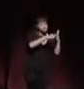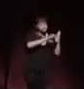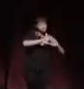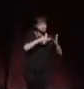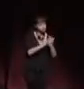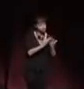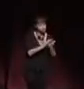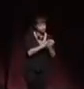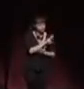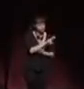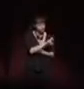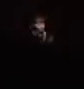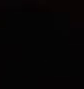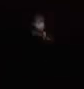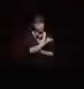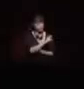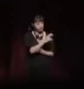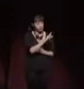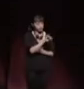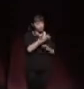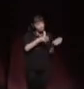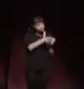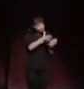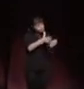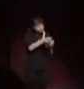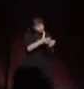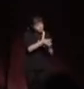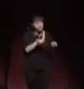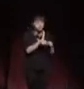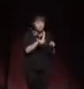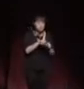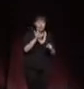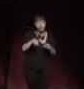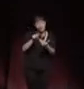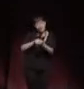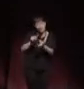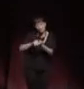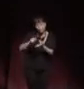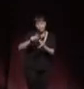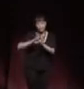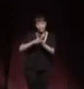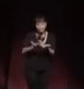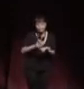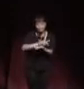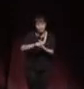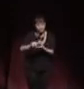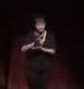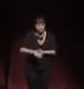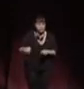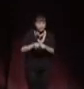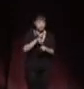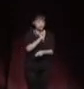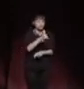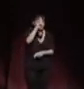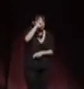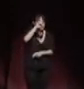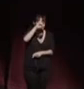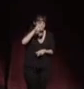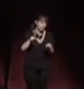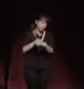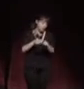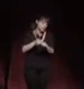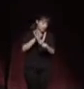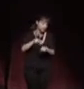de 25 anos, é autora de livros infantis, contadora de histórias, dirige o Biná, Espaço